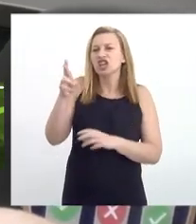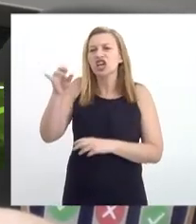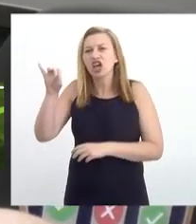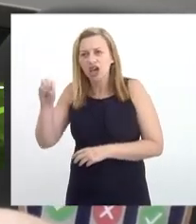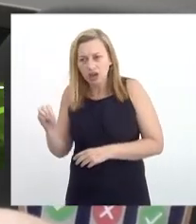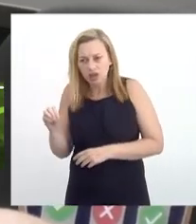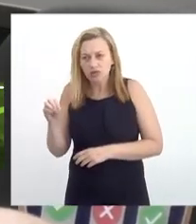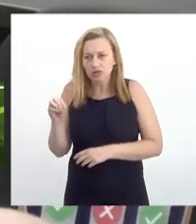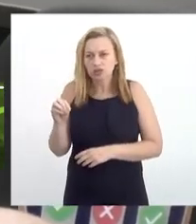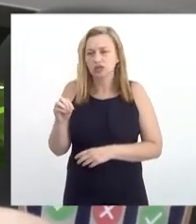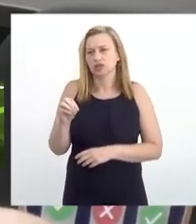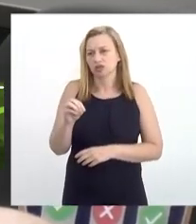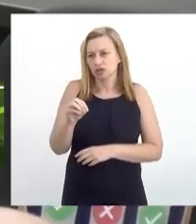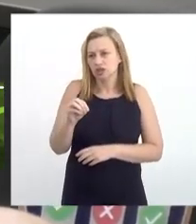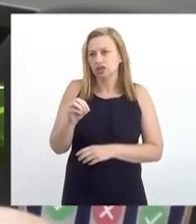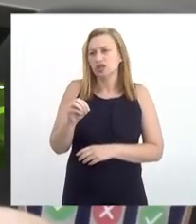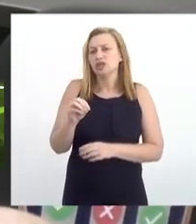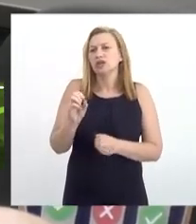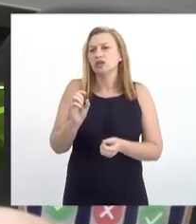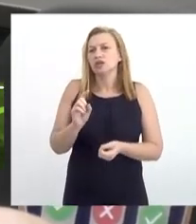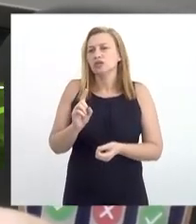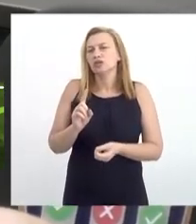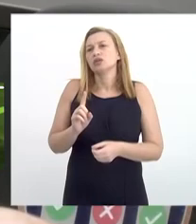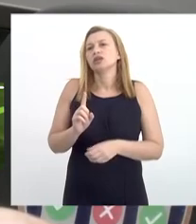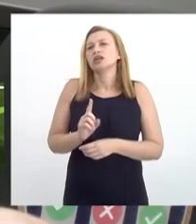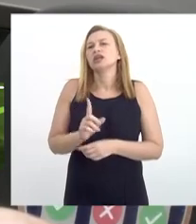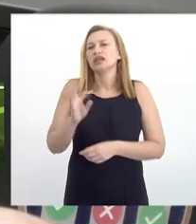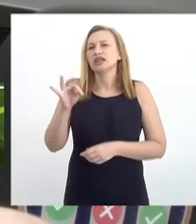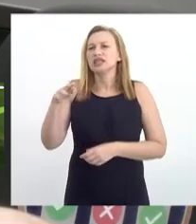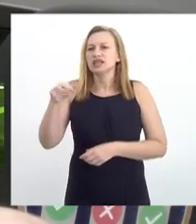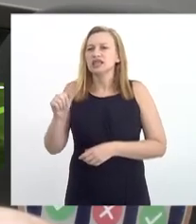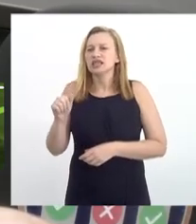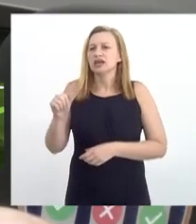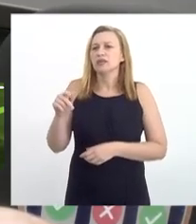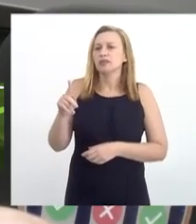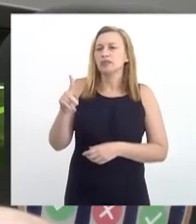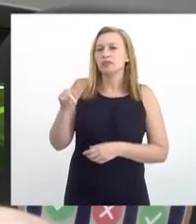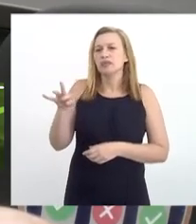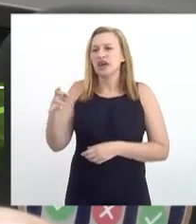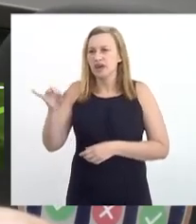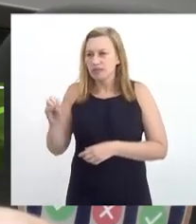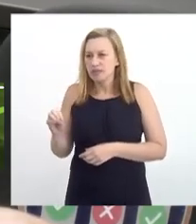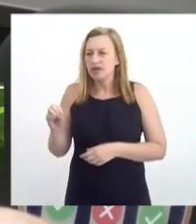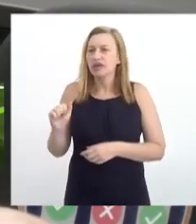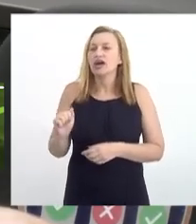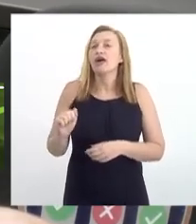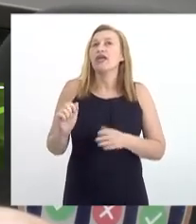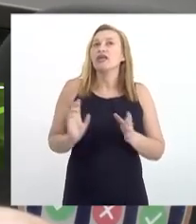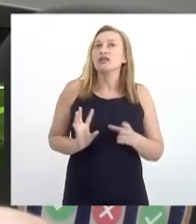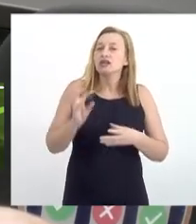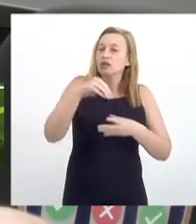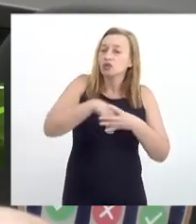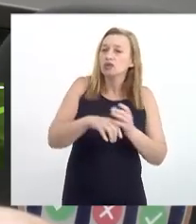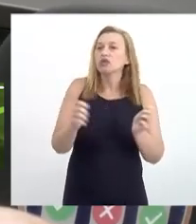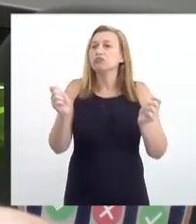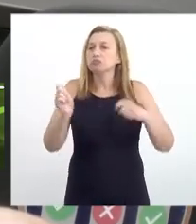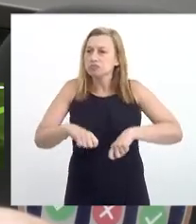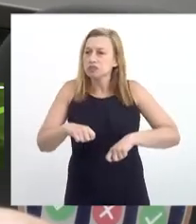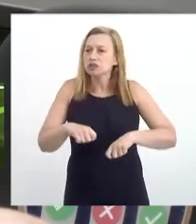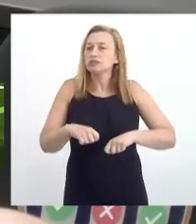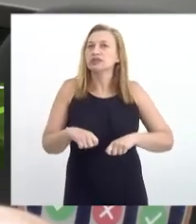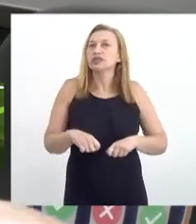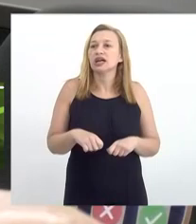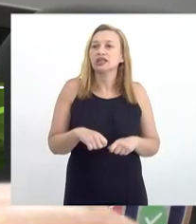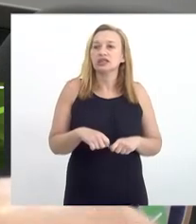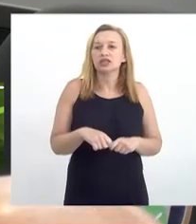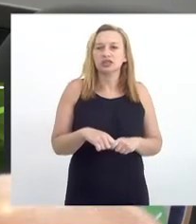e dos nanuênios e das licenças-prêmios, ou seja, incluindo a possibilidade de